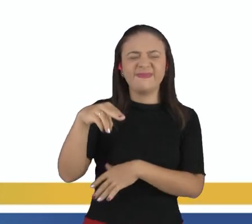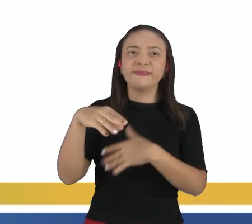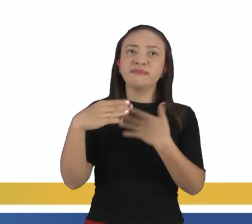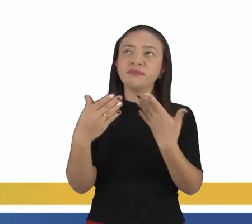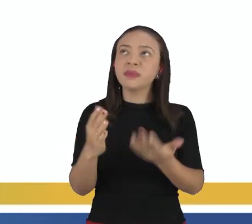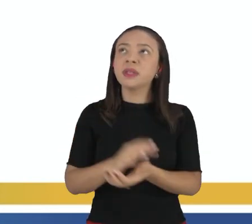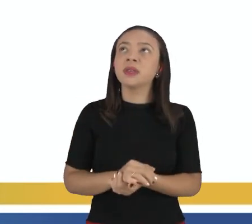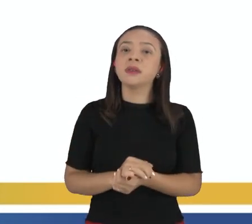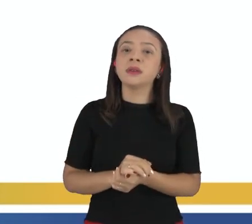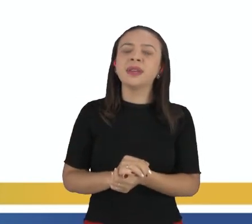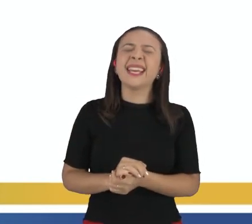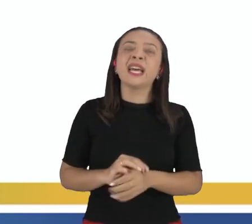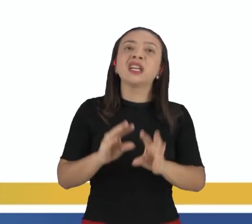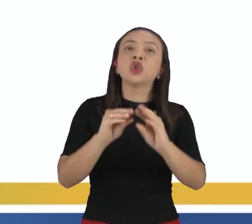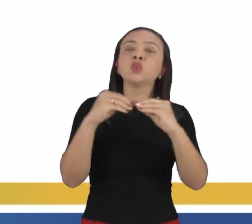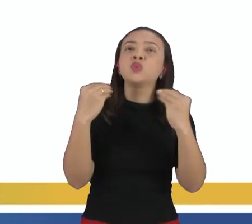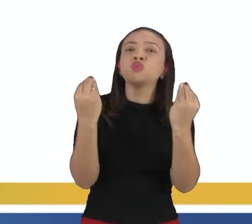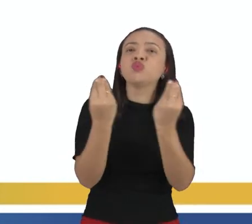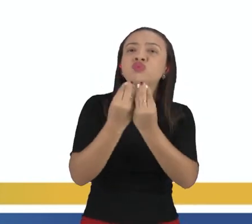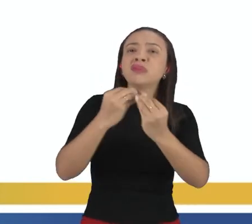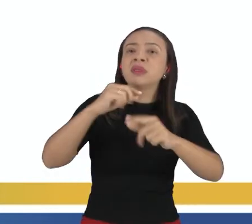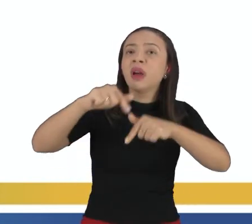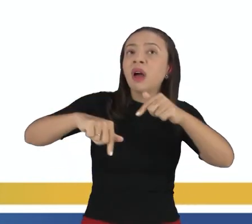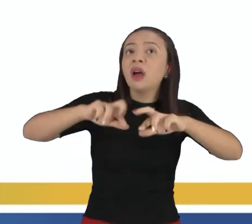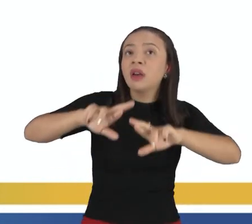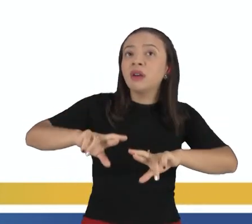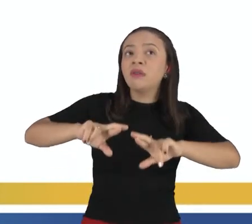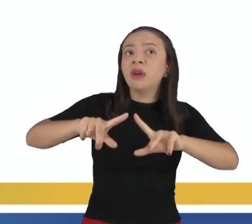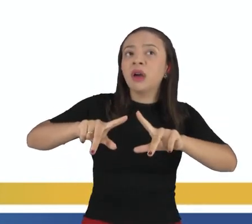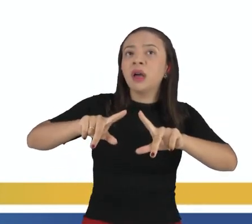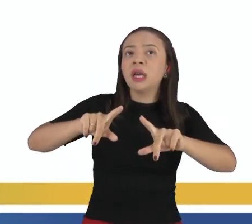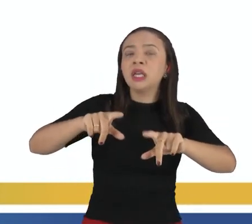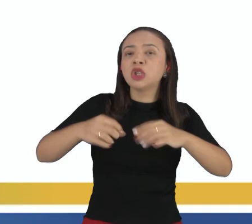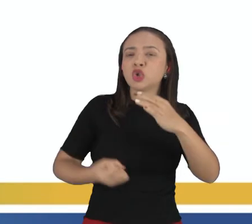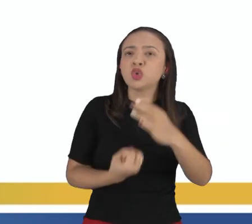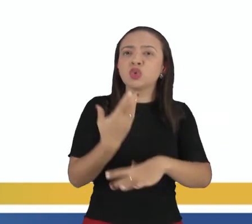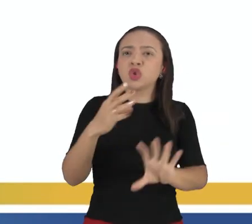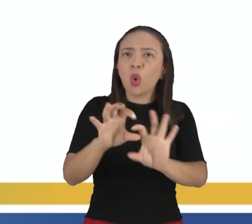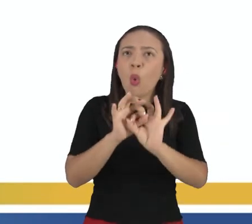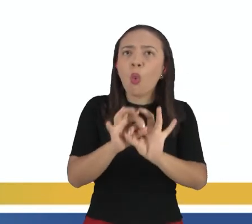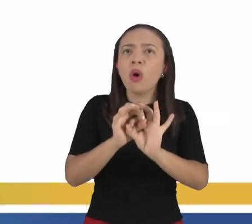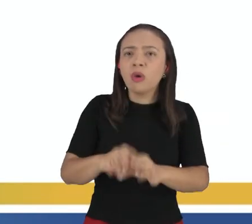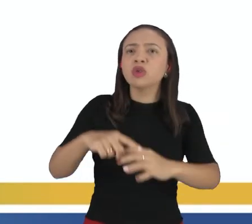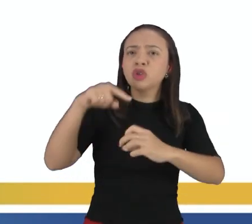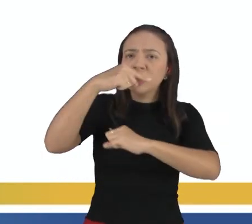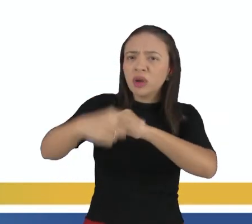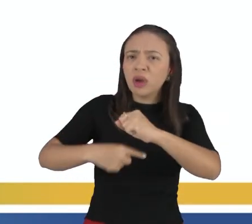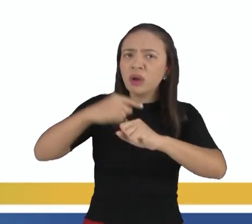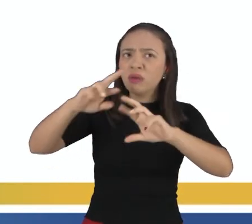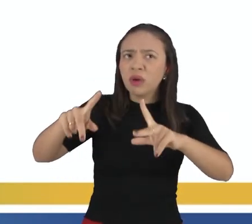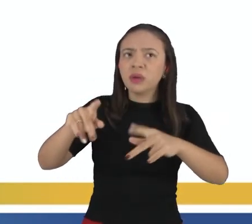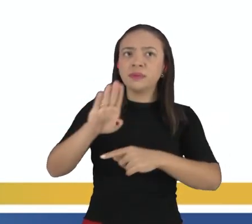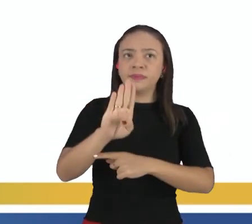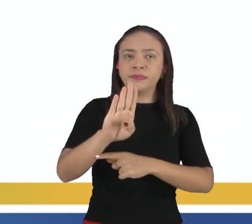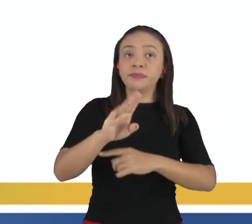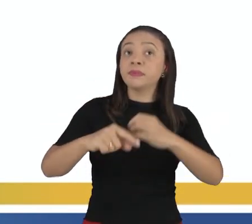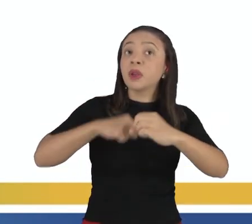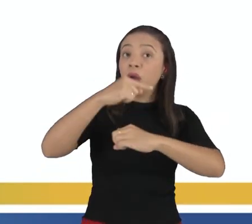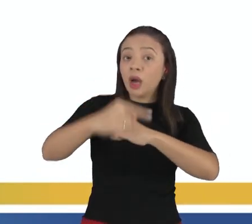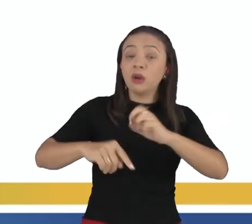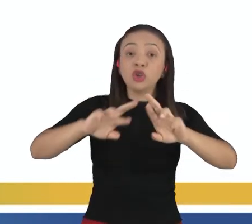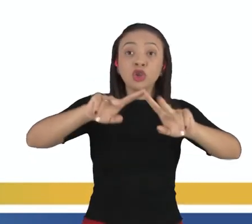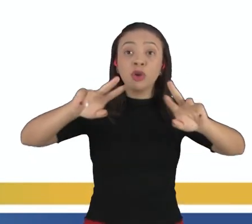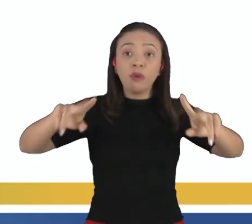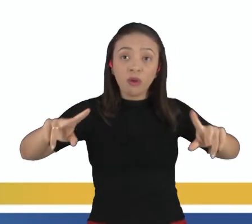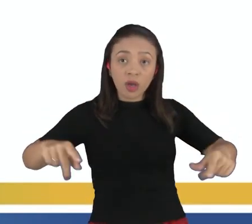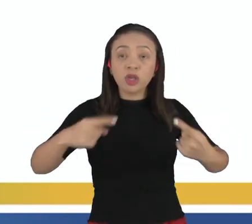Substâncias químicas diferentes são formadas pela combinação de átomos diferentes? Letra B. Os átomos de diferentes